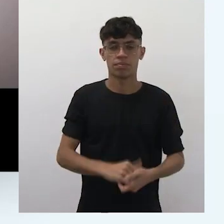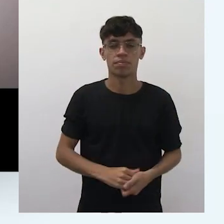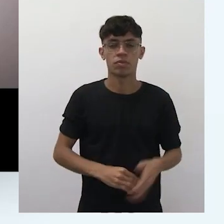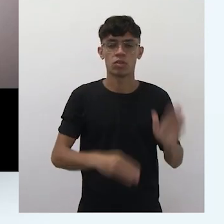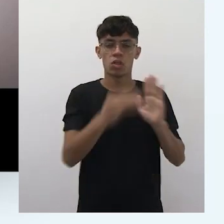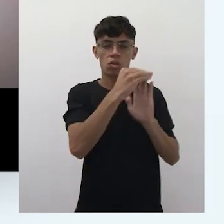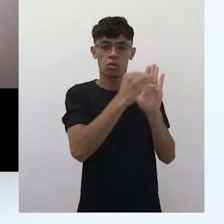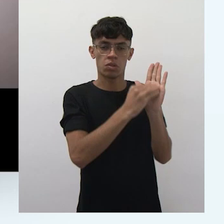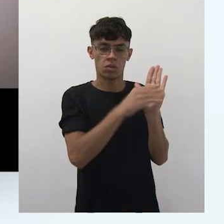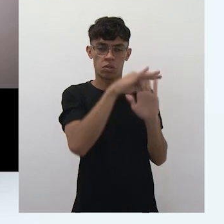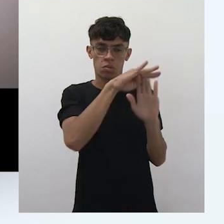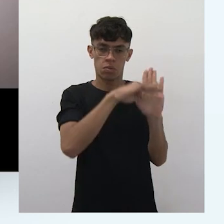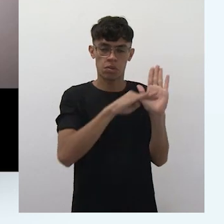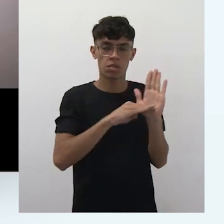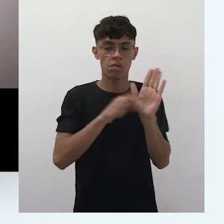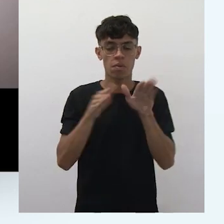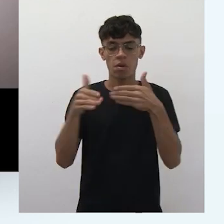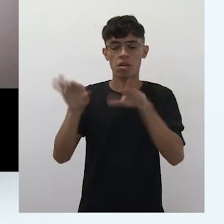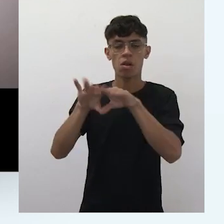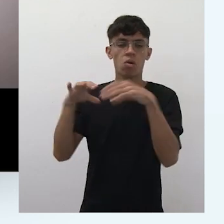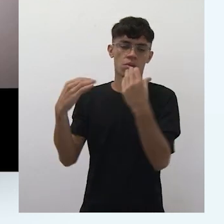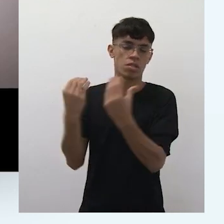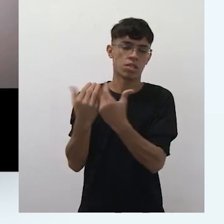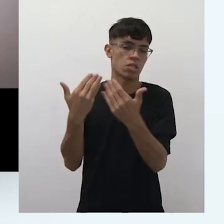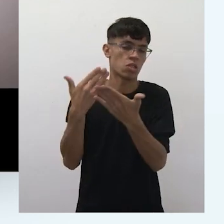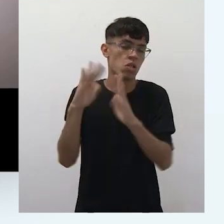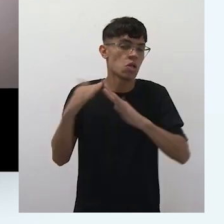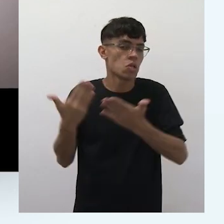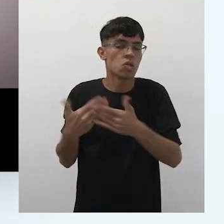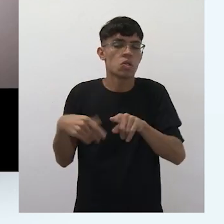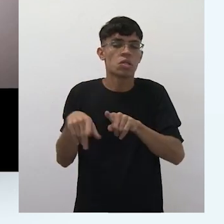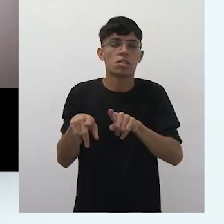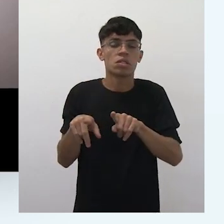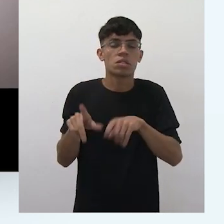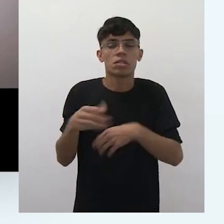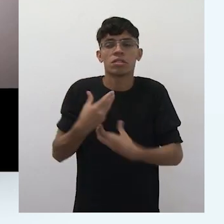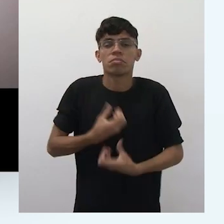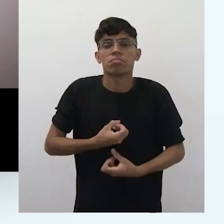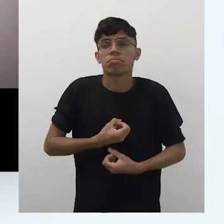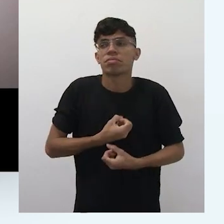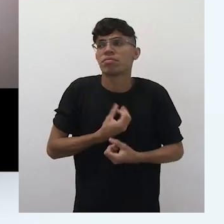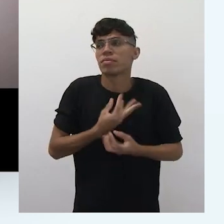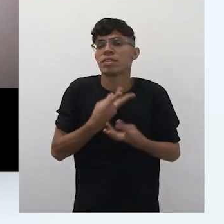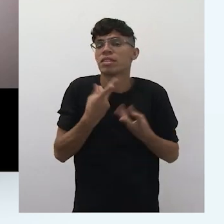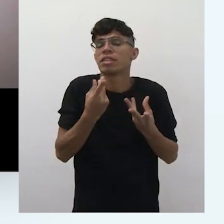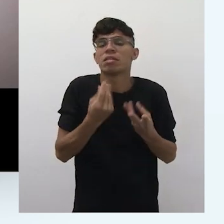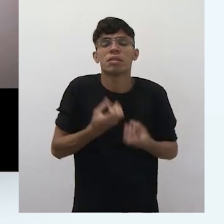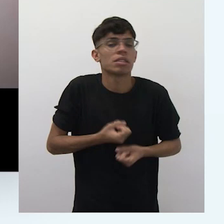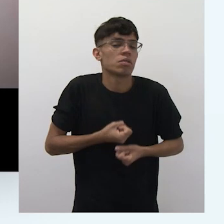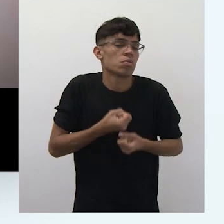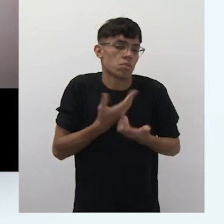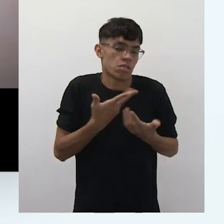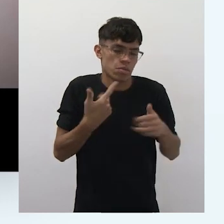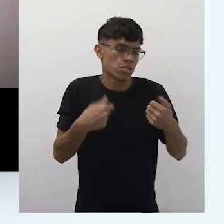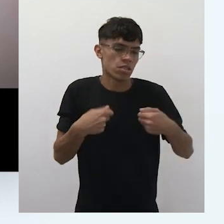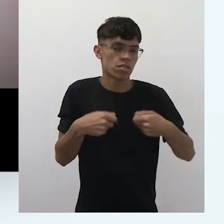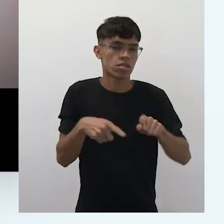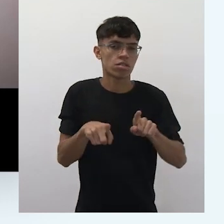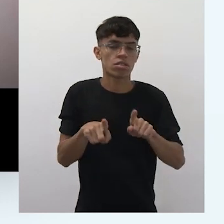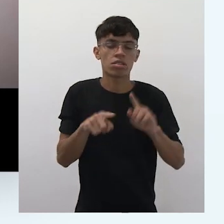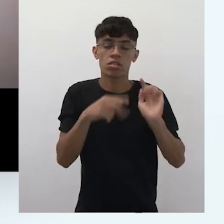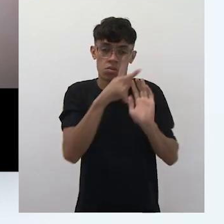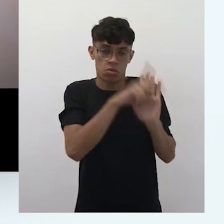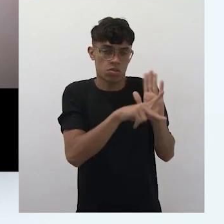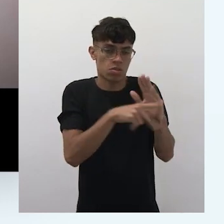nos pressupostos da comunidade escolar que se expressam, ou pelo menos deveriam se expressar, nos